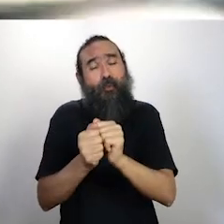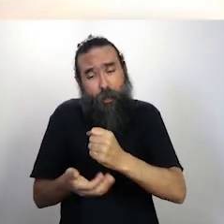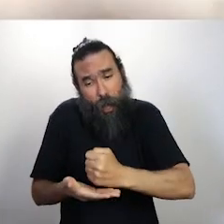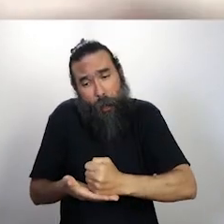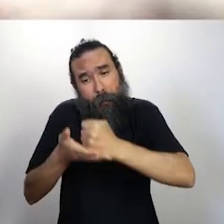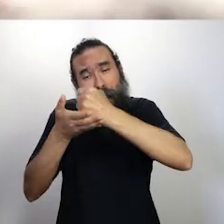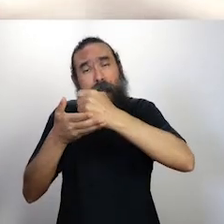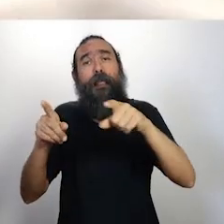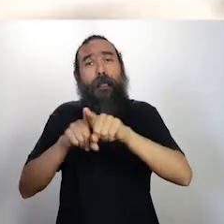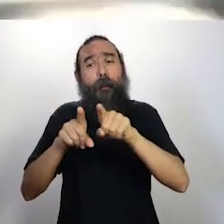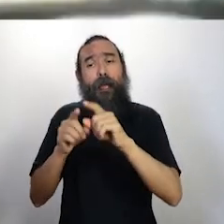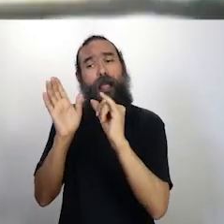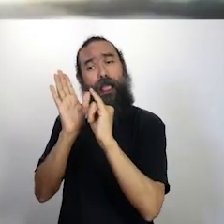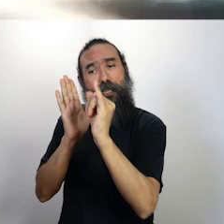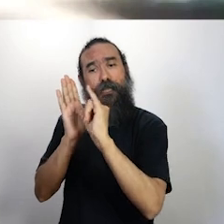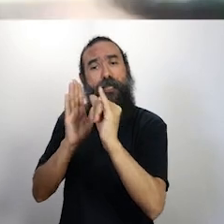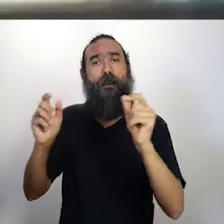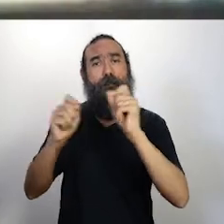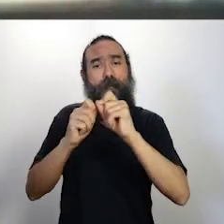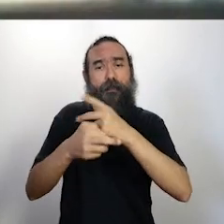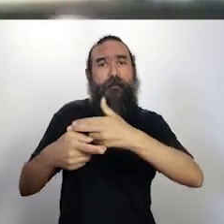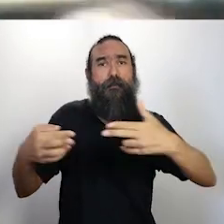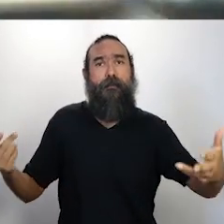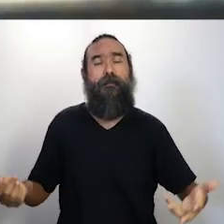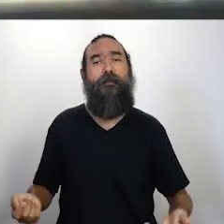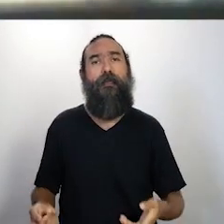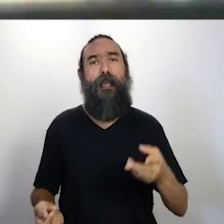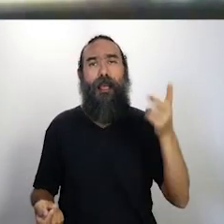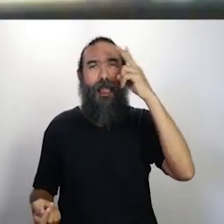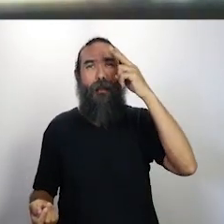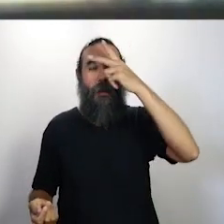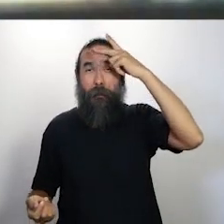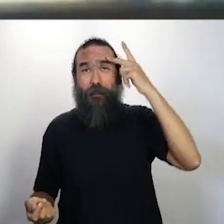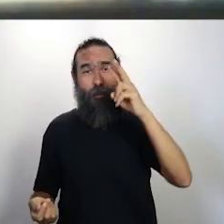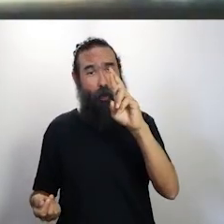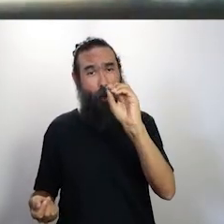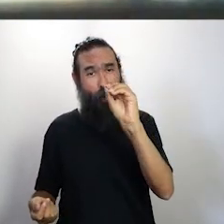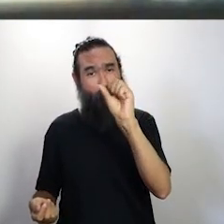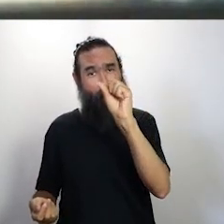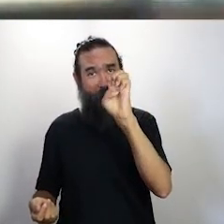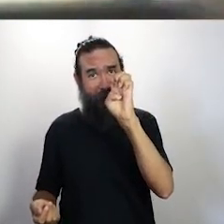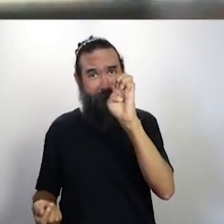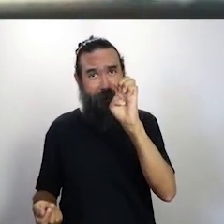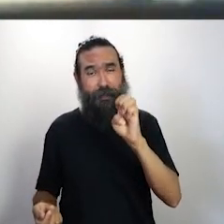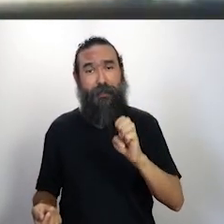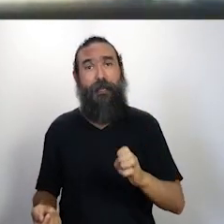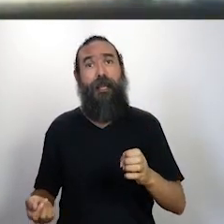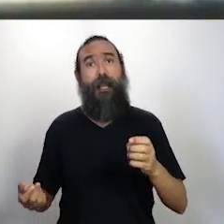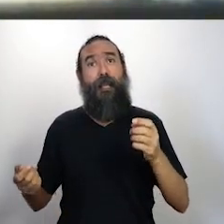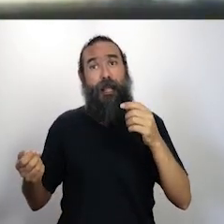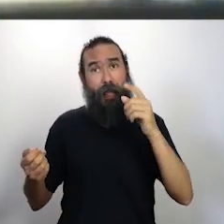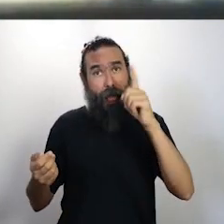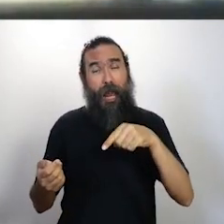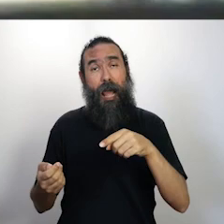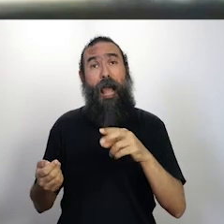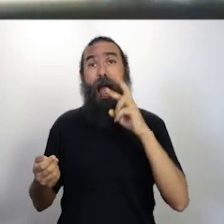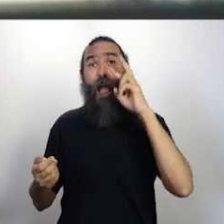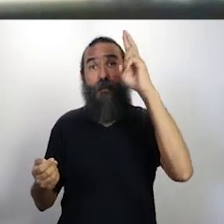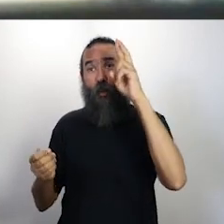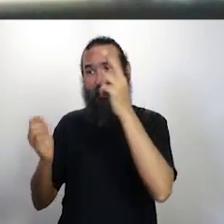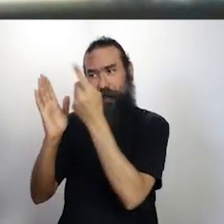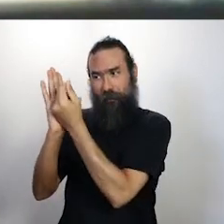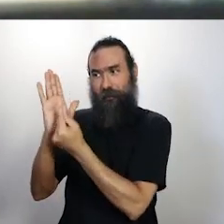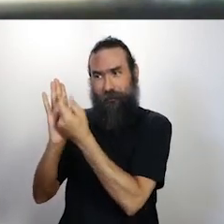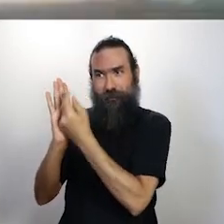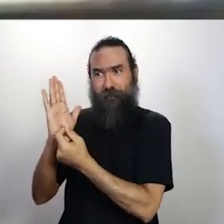de Cultura Juca a dona Rose que cuidava do orçamento a dona Rose disse o seguinte que ela estava pronta para fazer a operação para